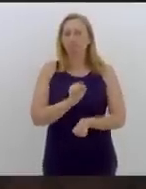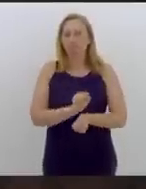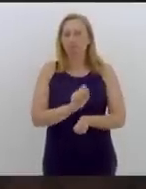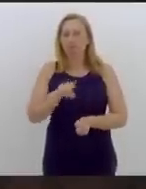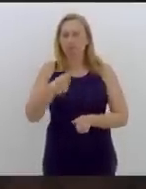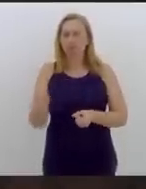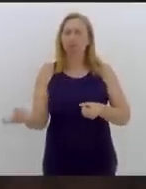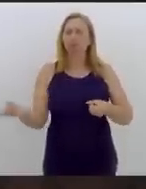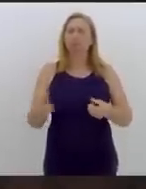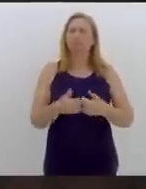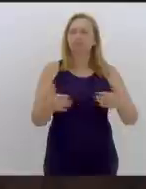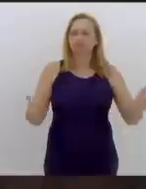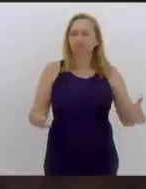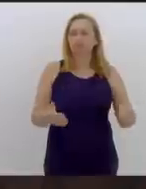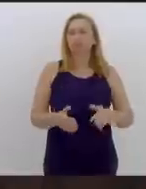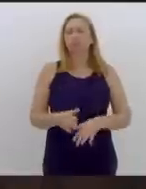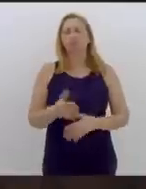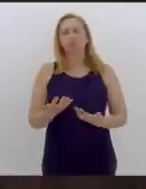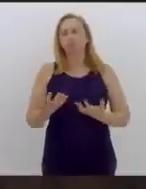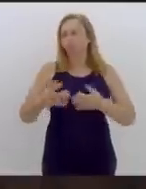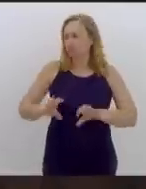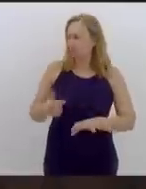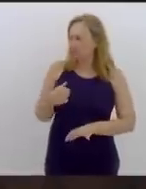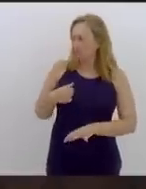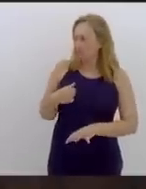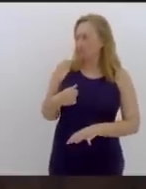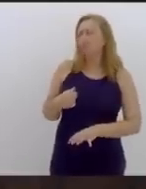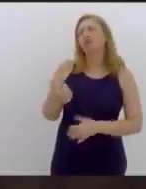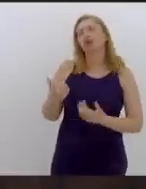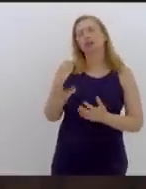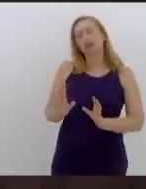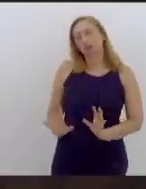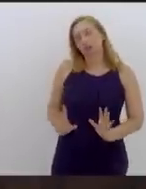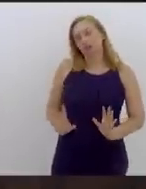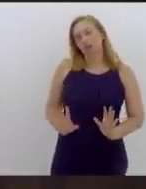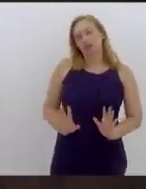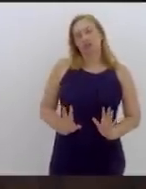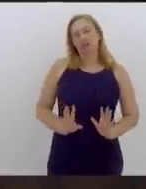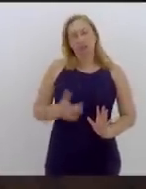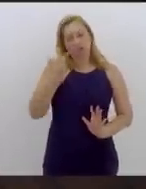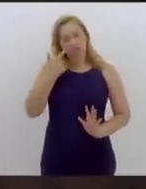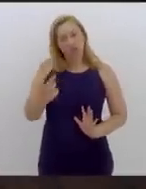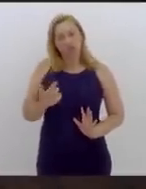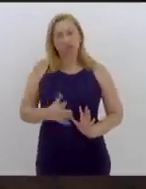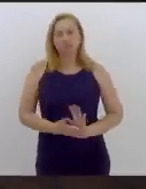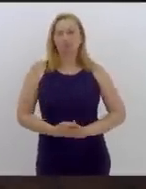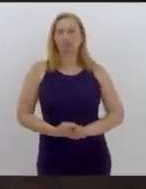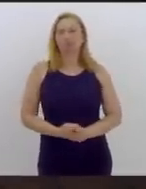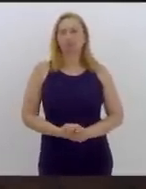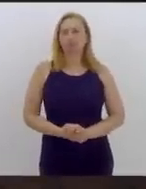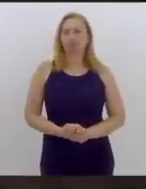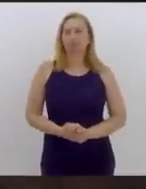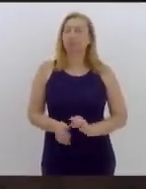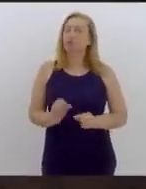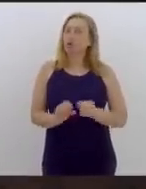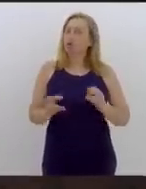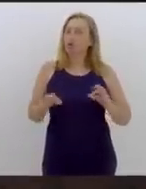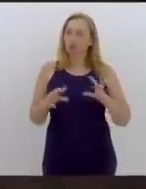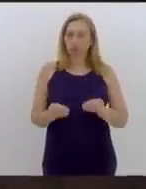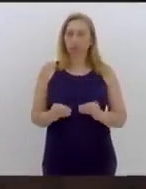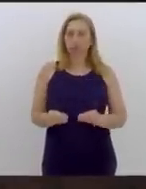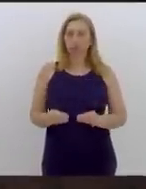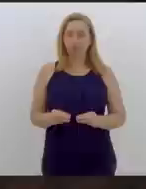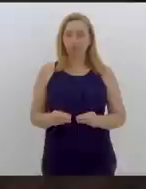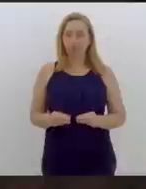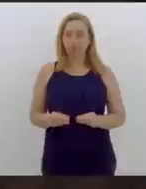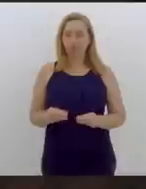que às vezes fala pô o deputado não quer abrir eu não tenho como você viu aqui eu tenho posição eu tenho lado eu não tenho esse negócio comigo aí